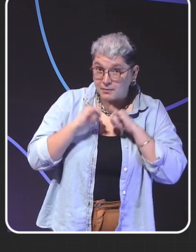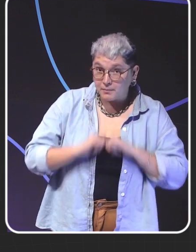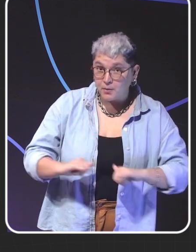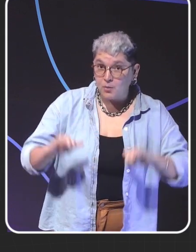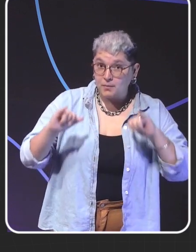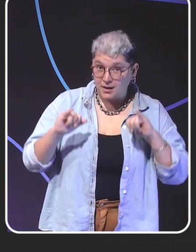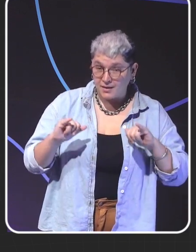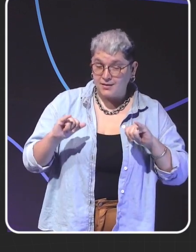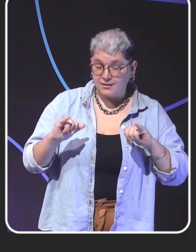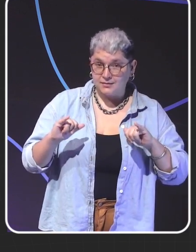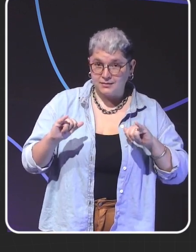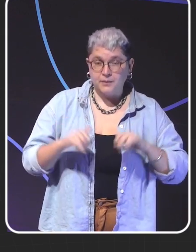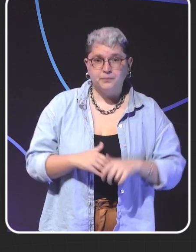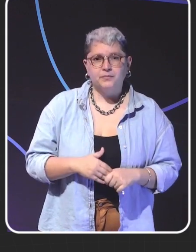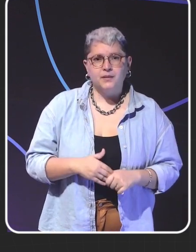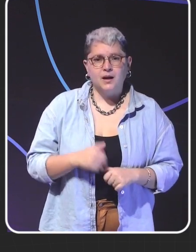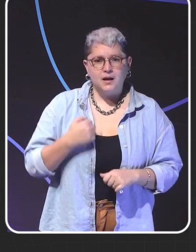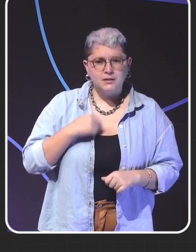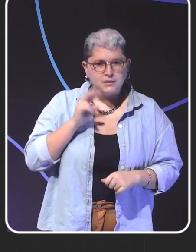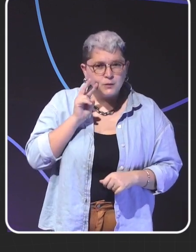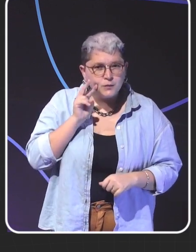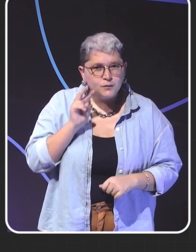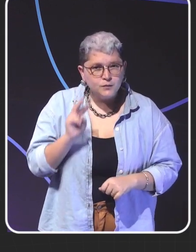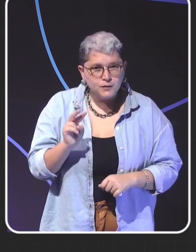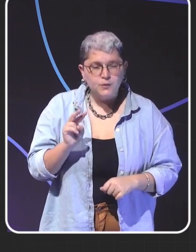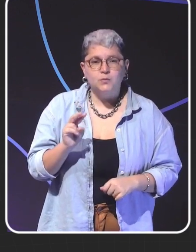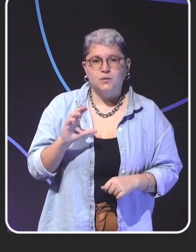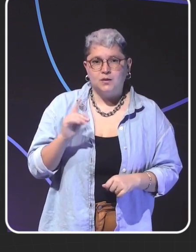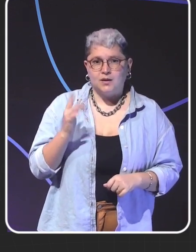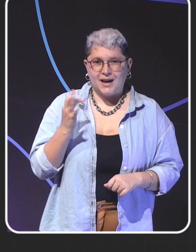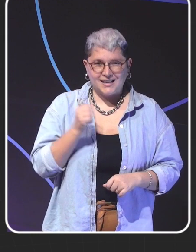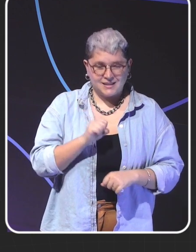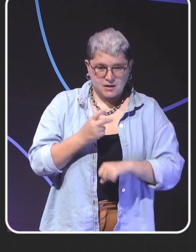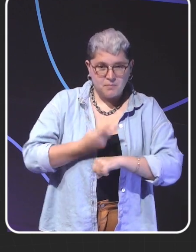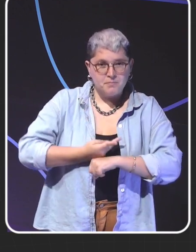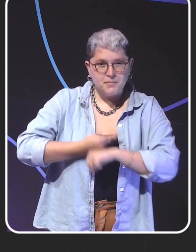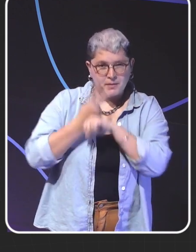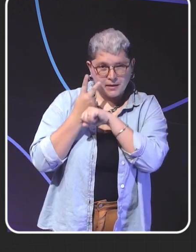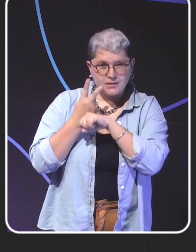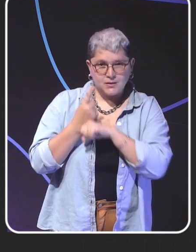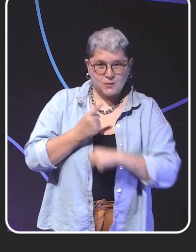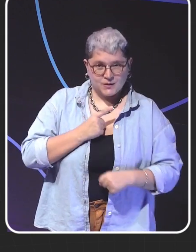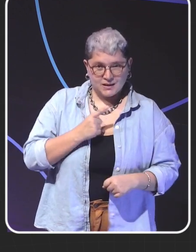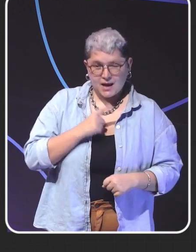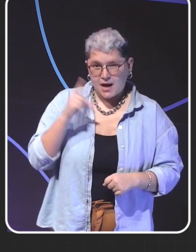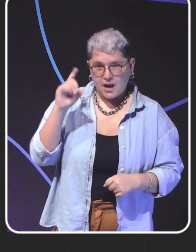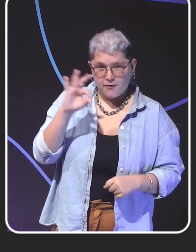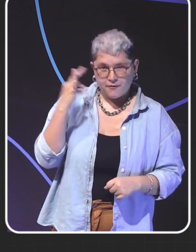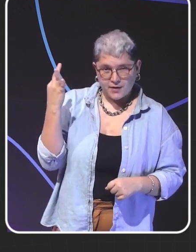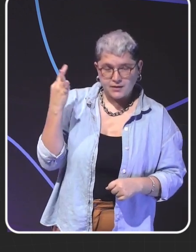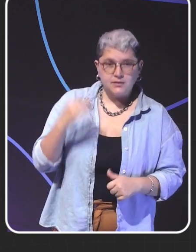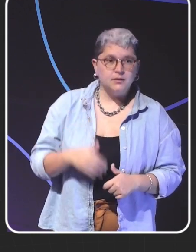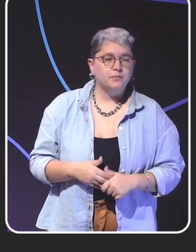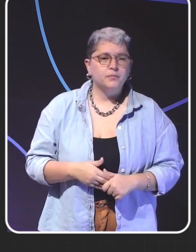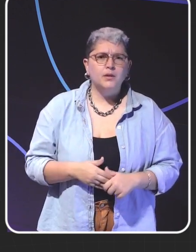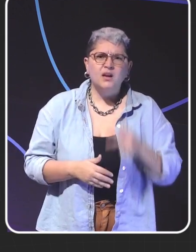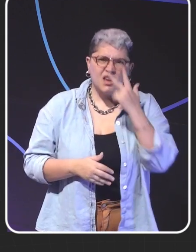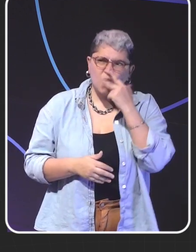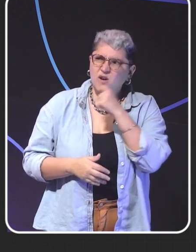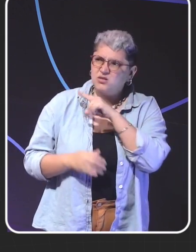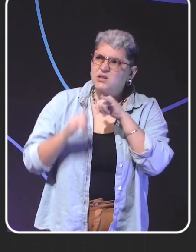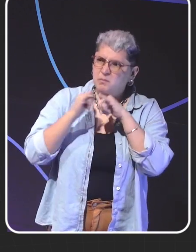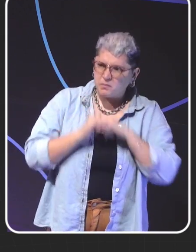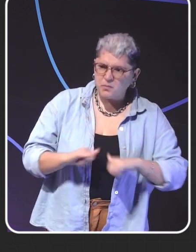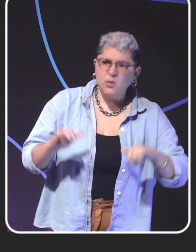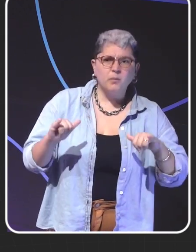inclusive, a gente viu no Cannes desse ano, né, naquela premiação que a gente tem lá na França. Se não me engano, foi até uma das